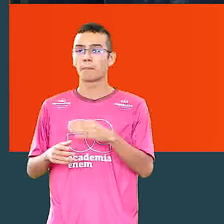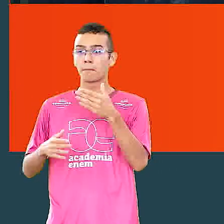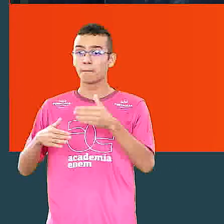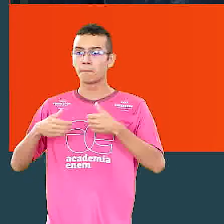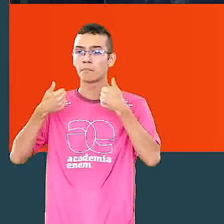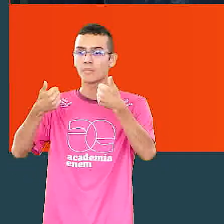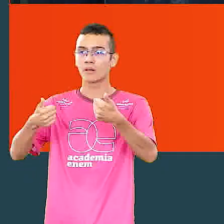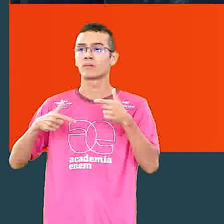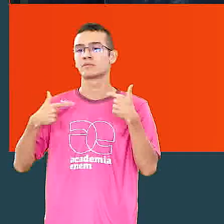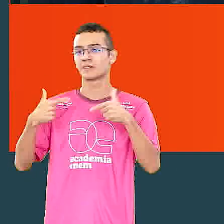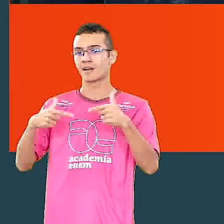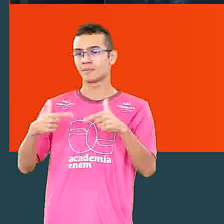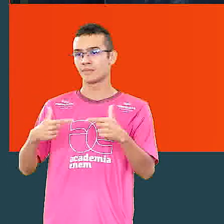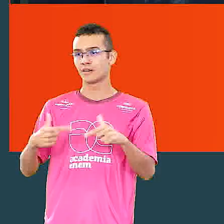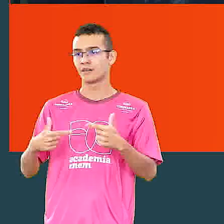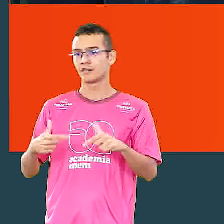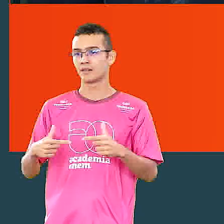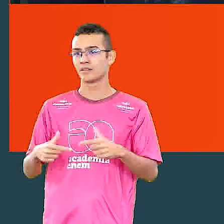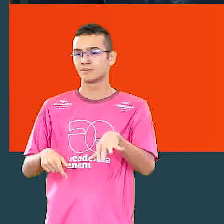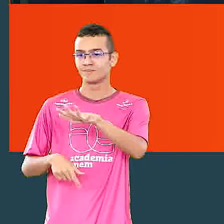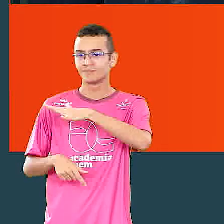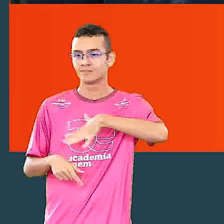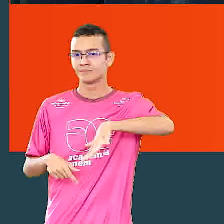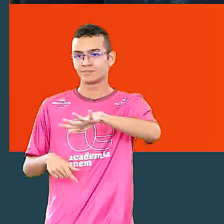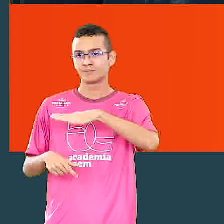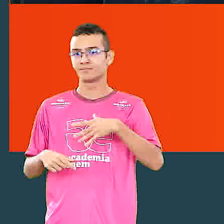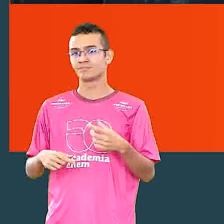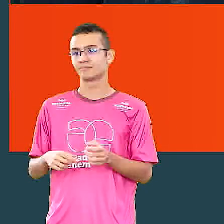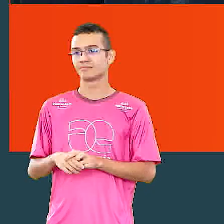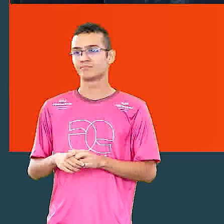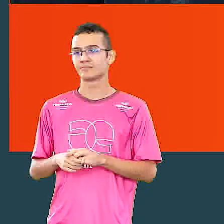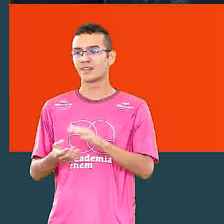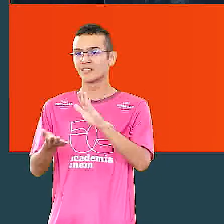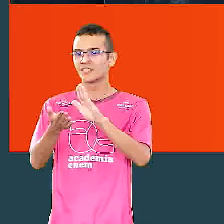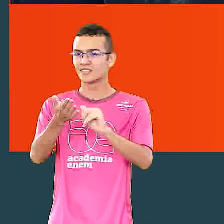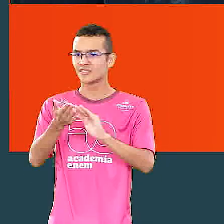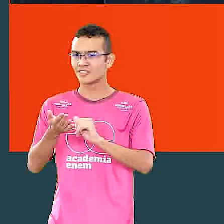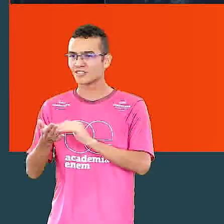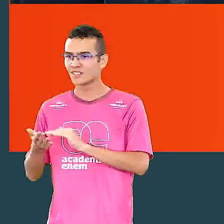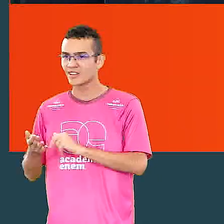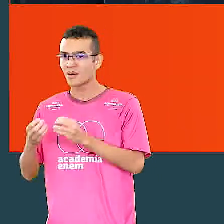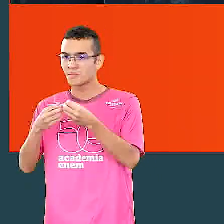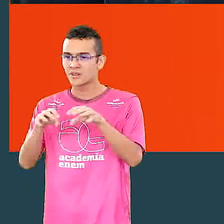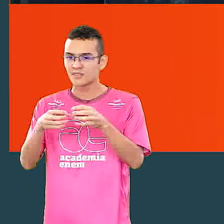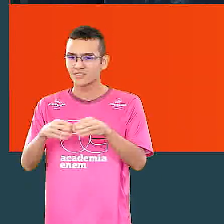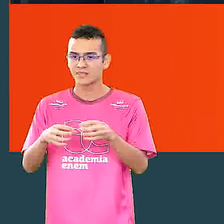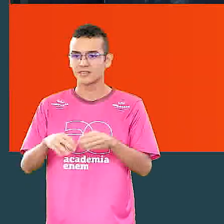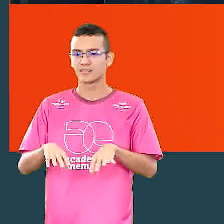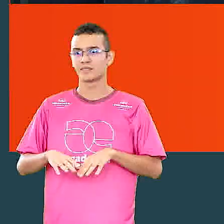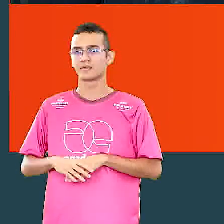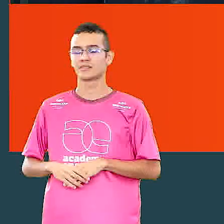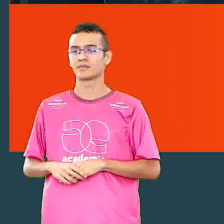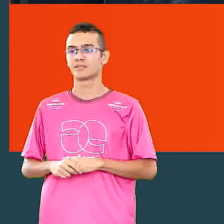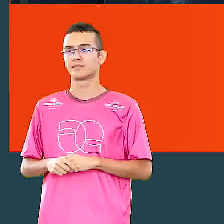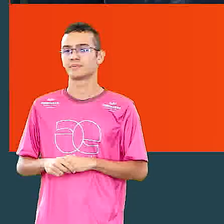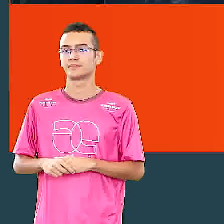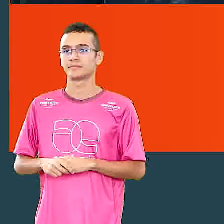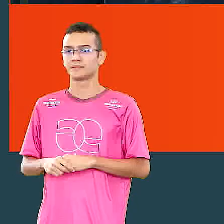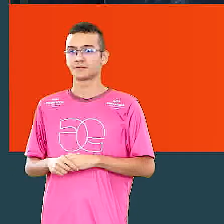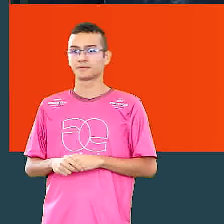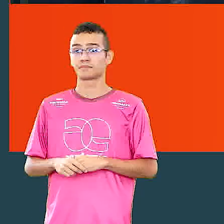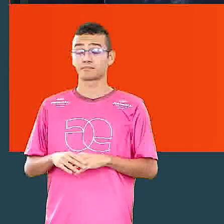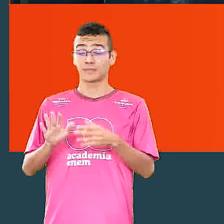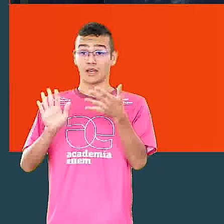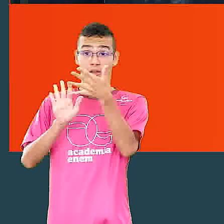melhores. Não fossem aquelas condições precárias que eles tinham. Veja o outro texto, Nesse